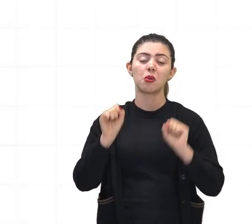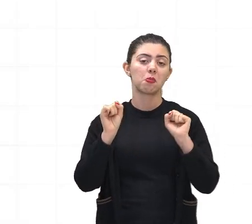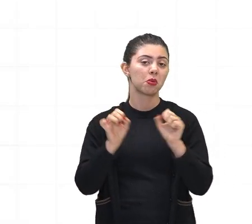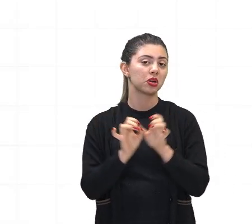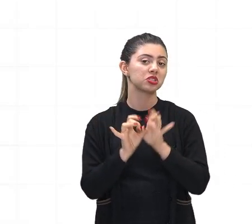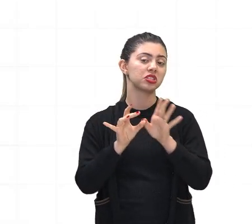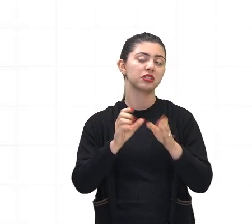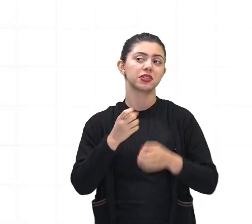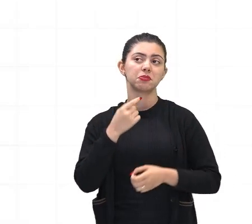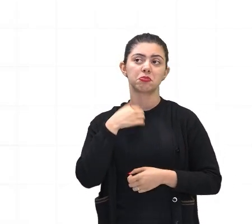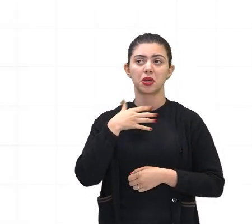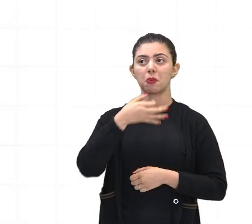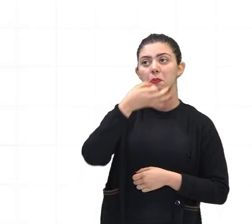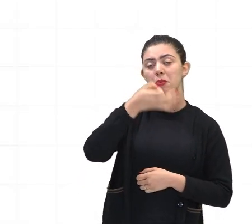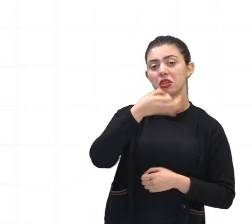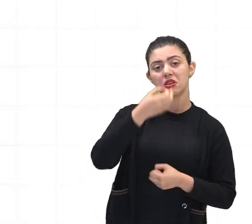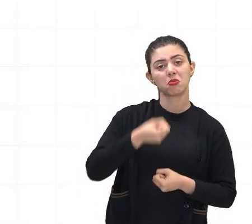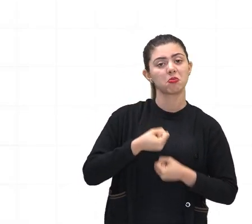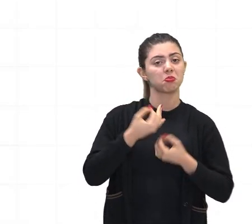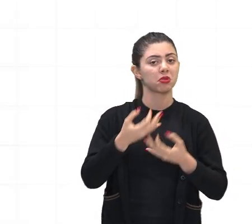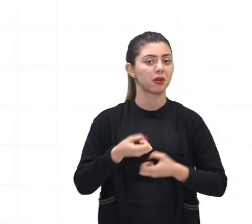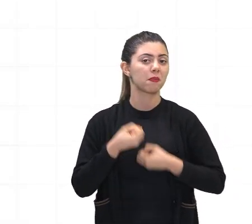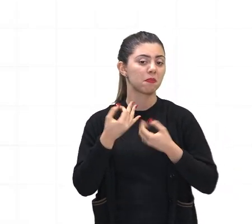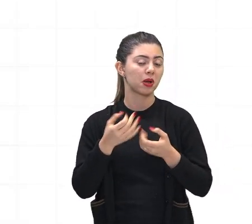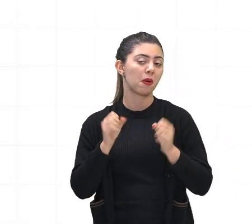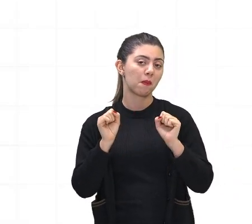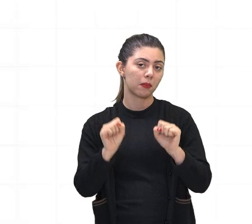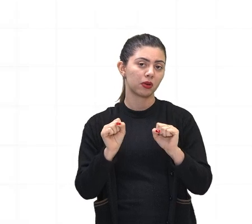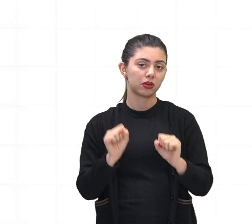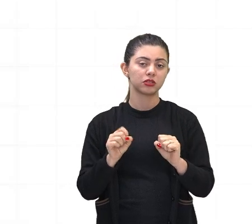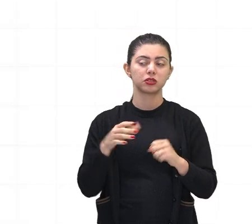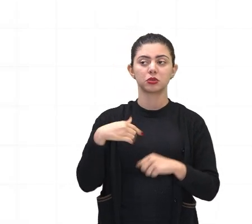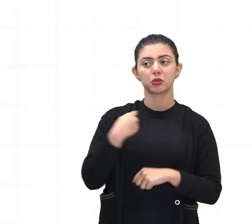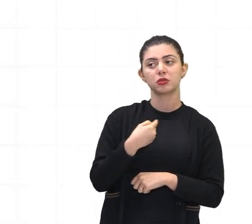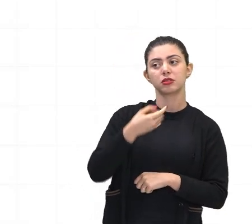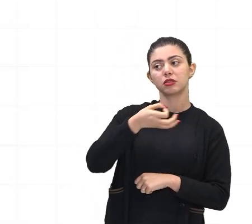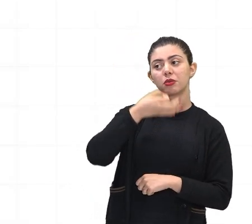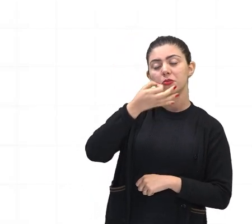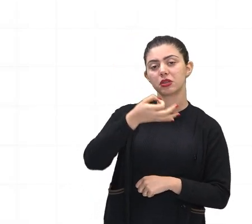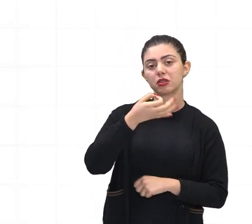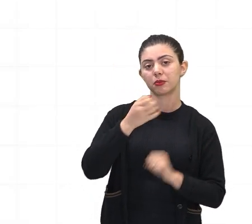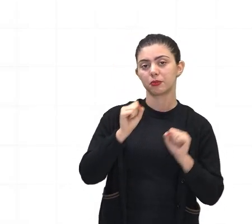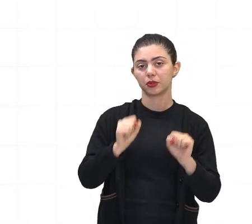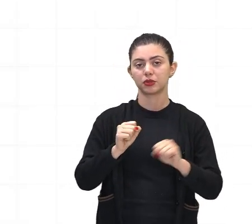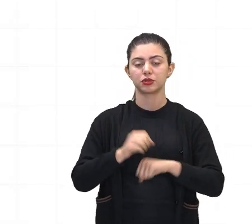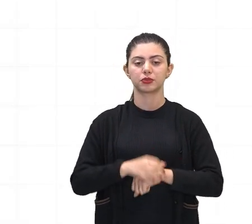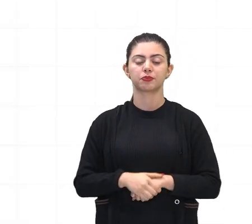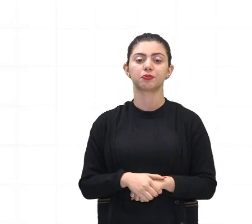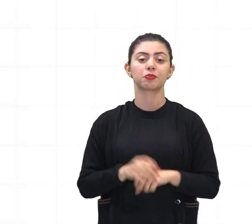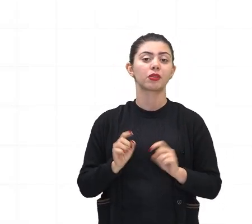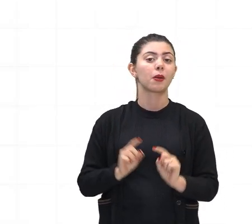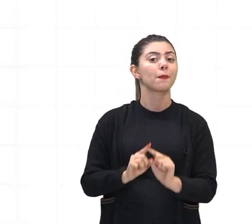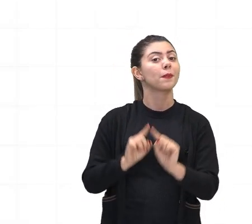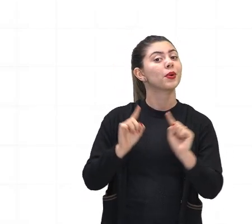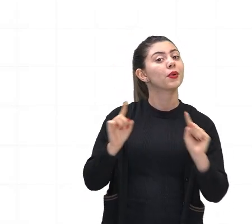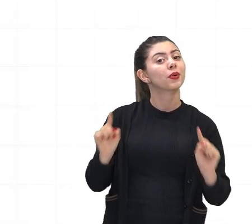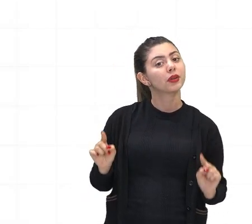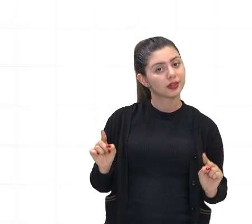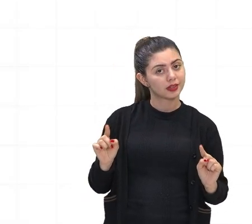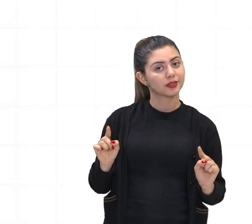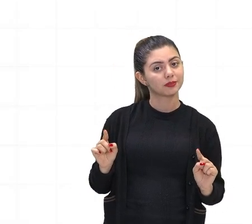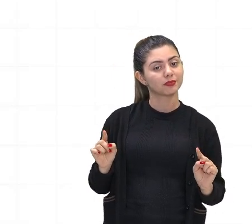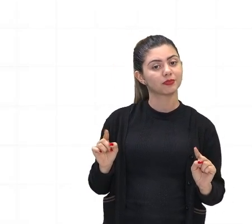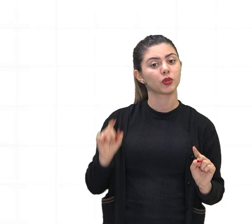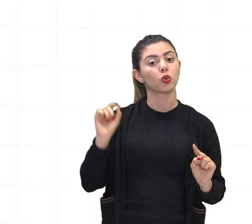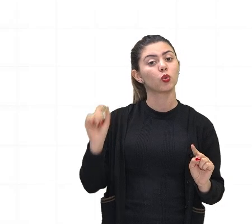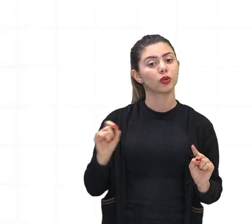a nossa opinião, de expressar o nosso pensamento. Porém, continuando,